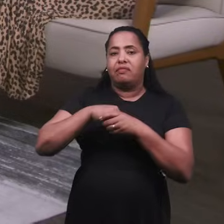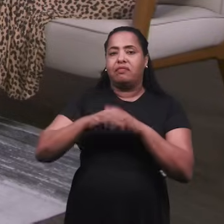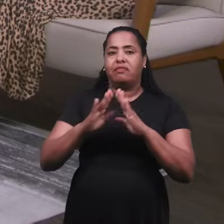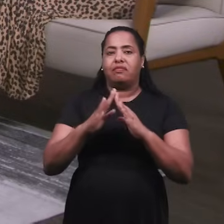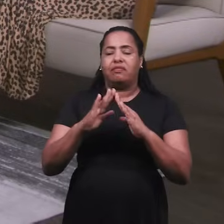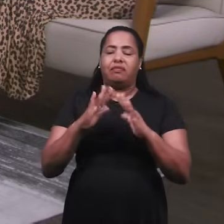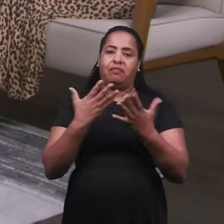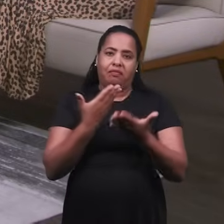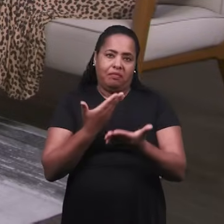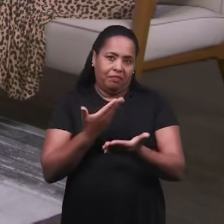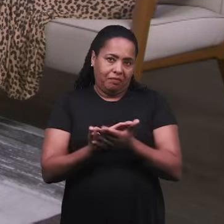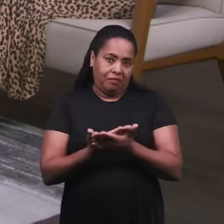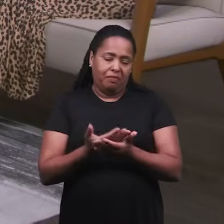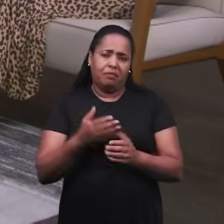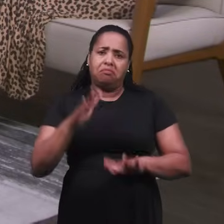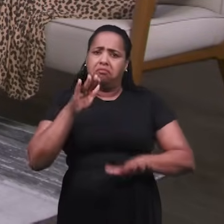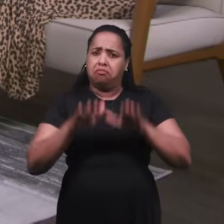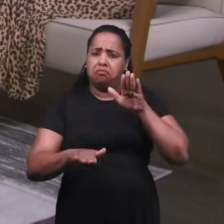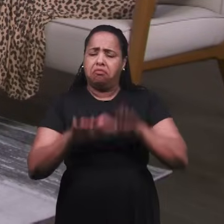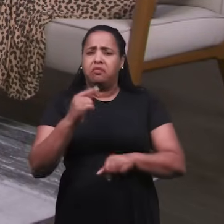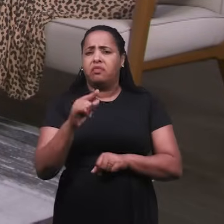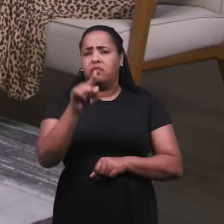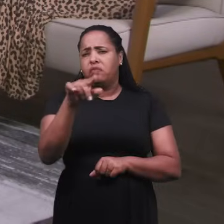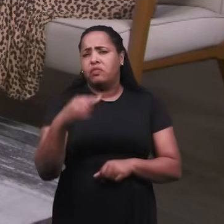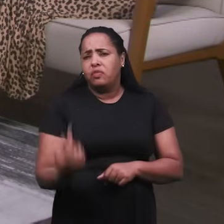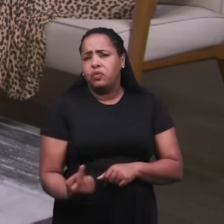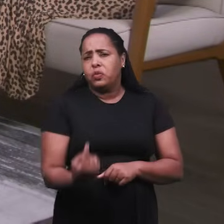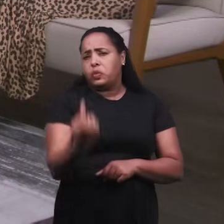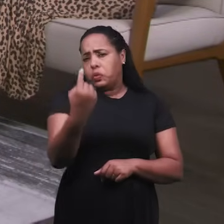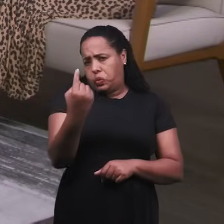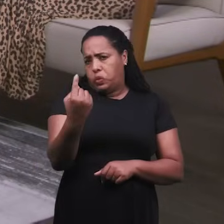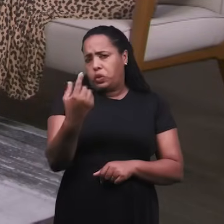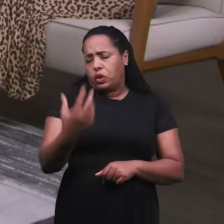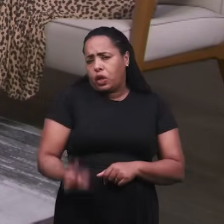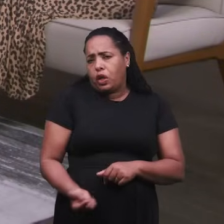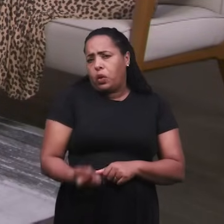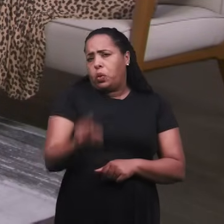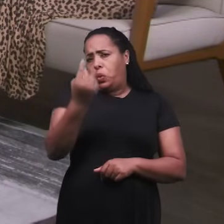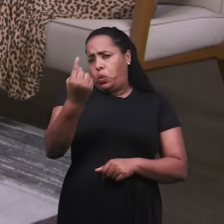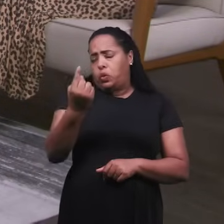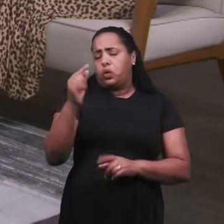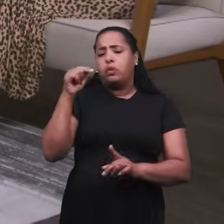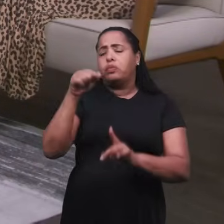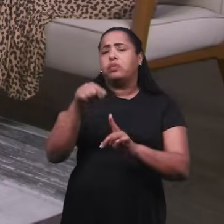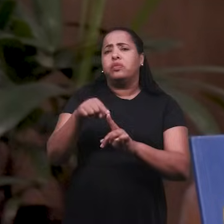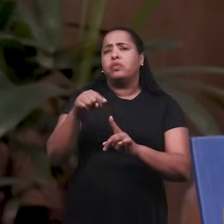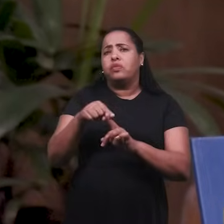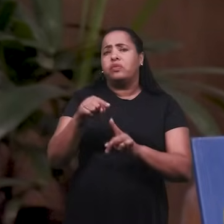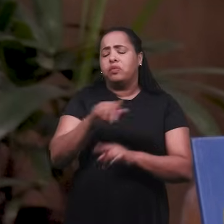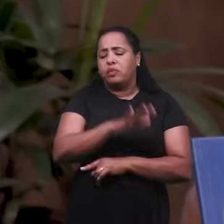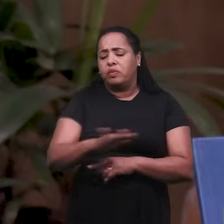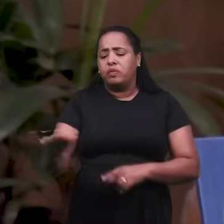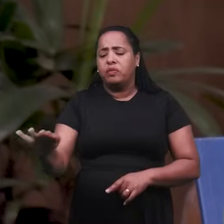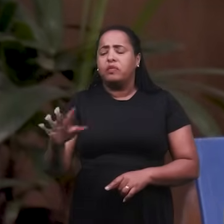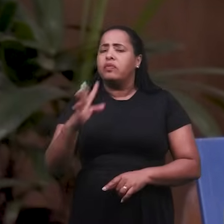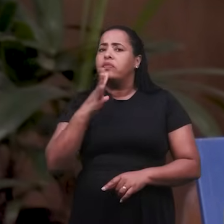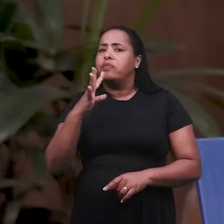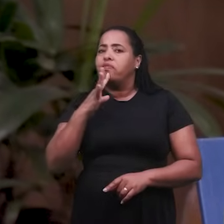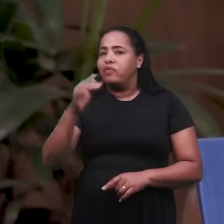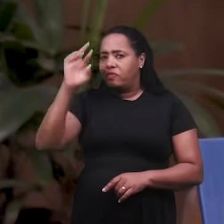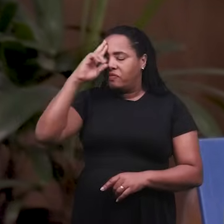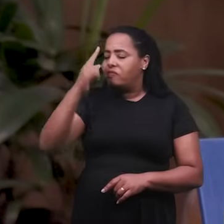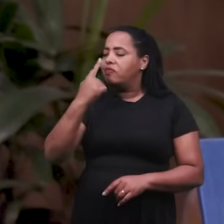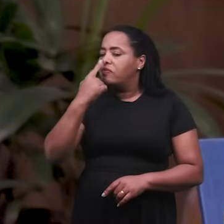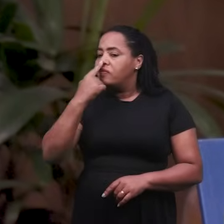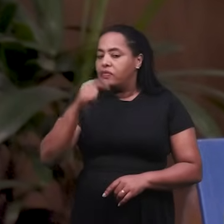costumo dizer, talvez você seja a única chance desses colegas de vocês de conhecerem o Senhor